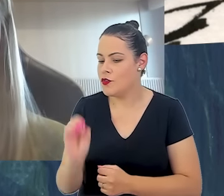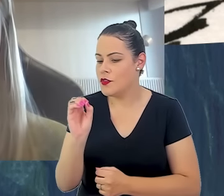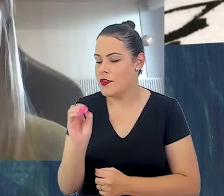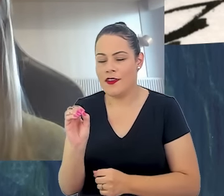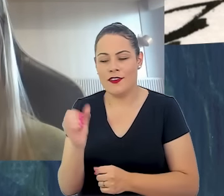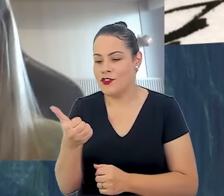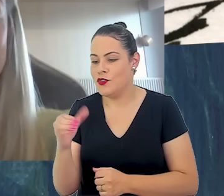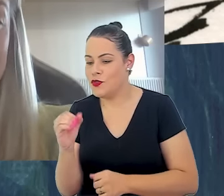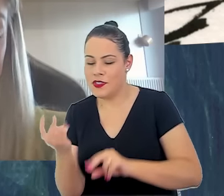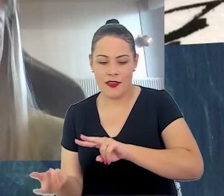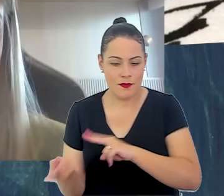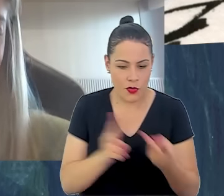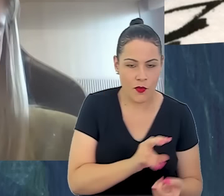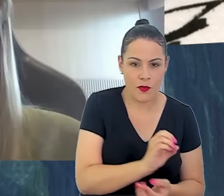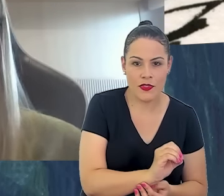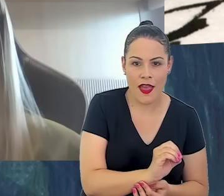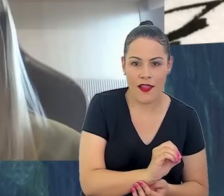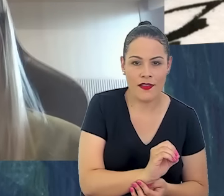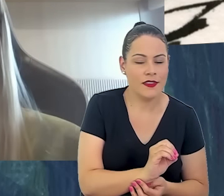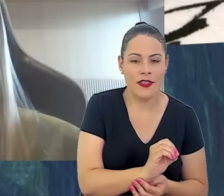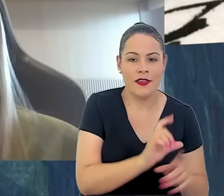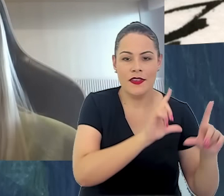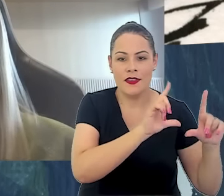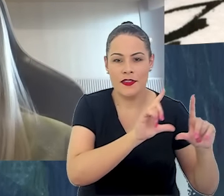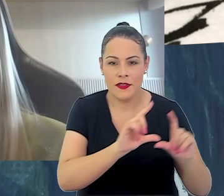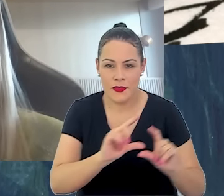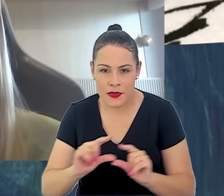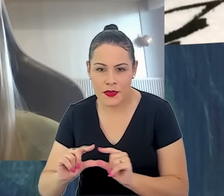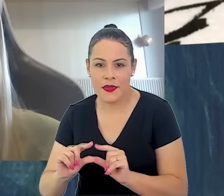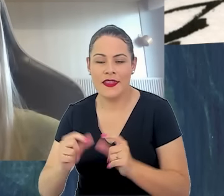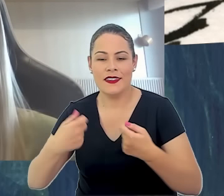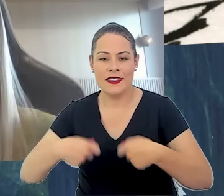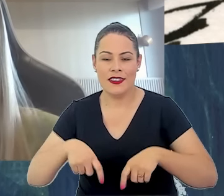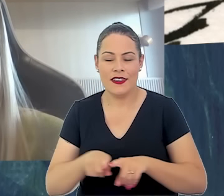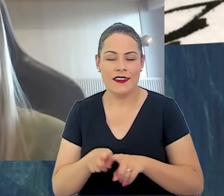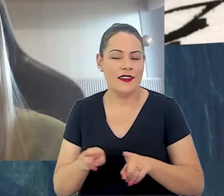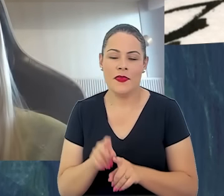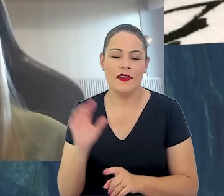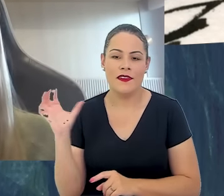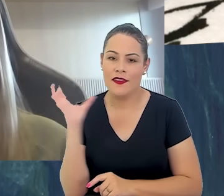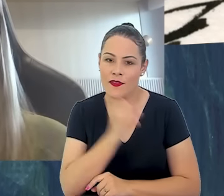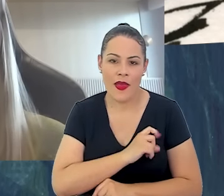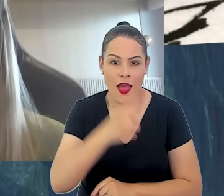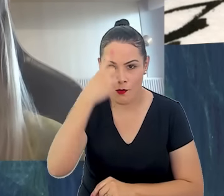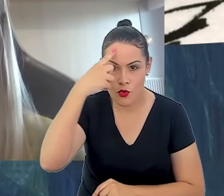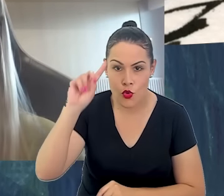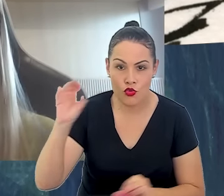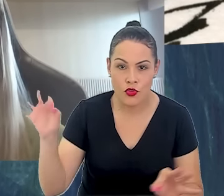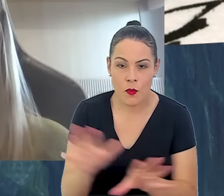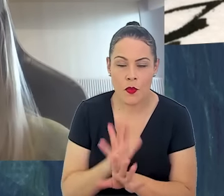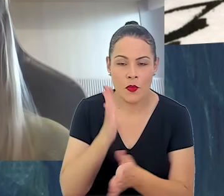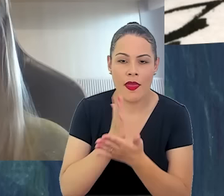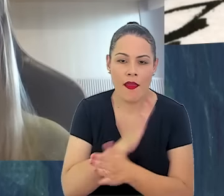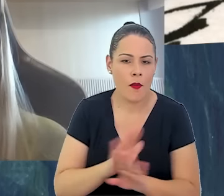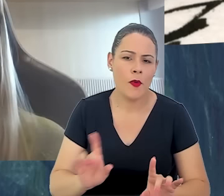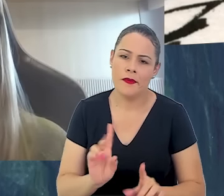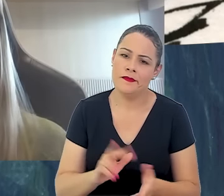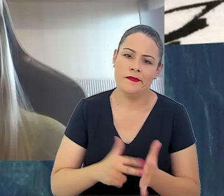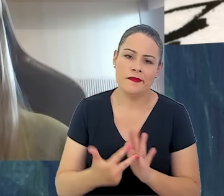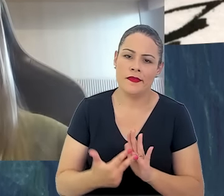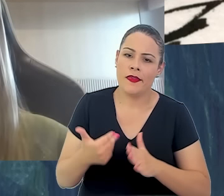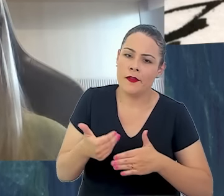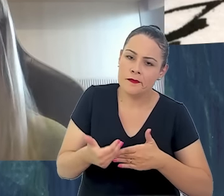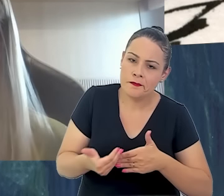zero, né, quer dizer, do 100 para o zero, né, não é zero assim, aqui é o contrário, do 100 para o zero em um dia, né, é um passo a